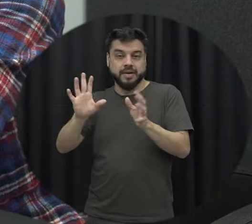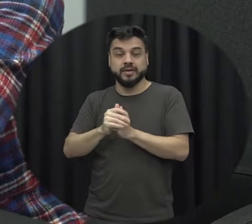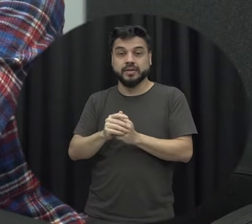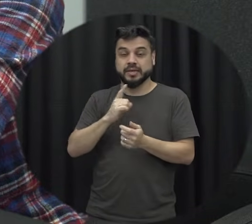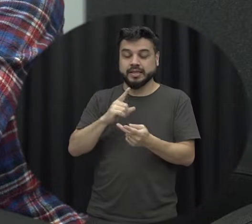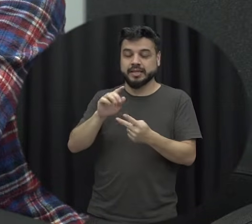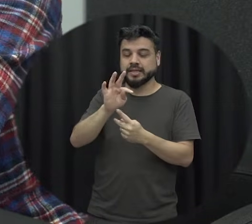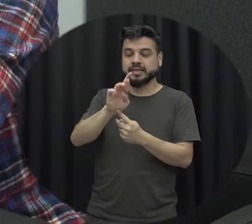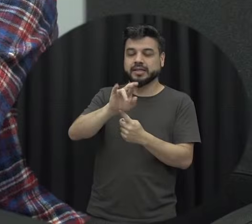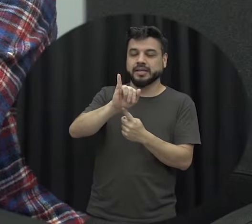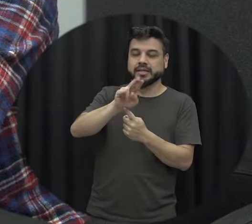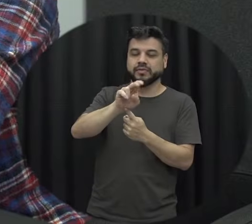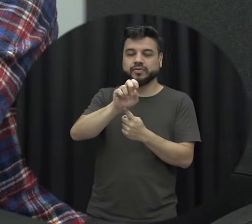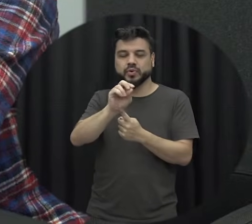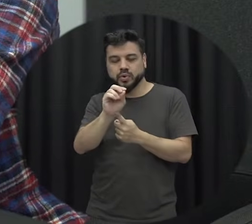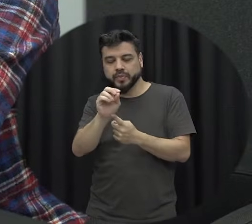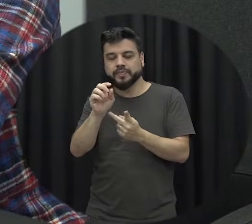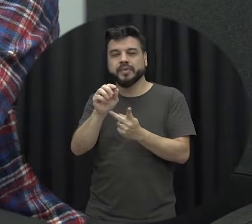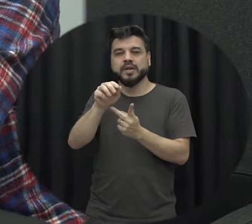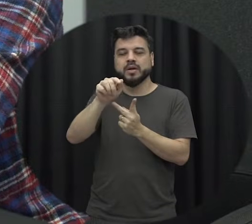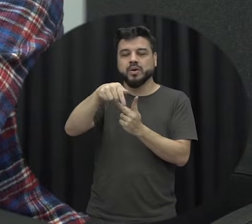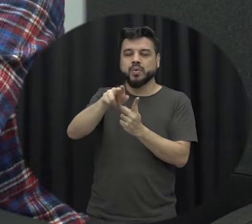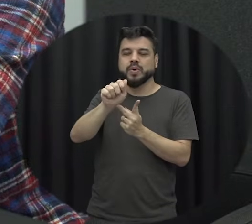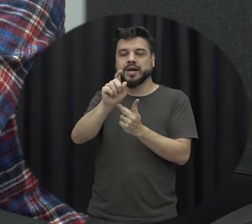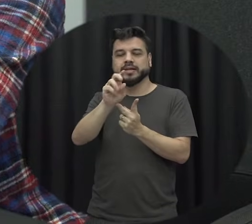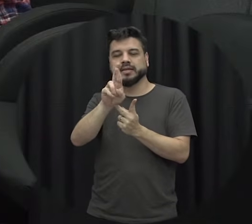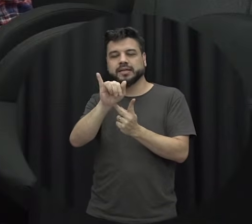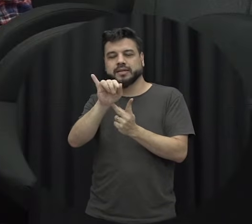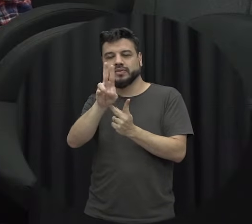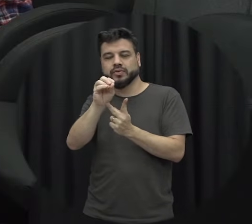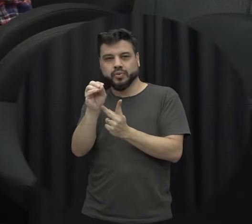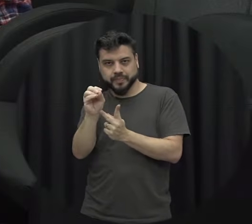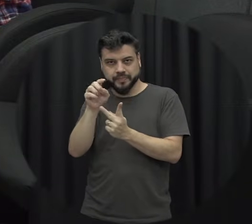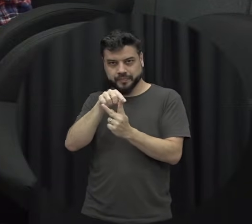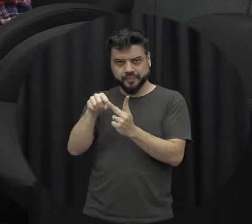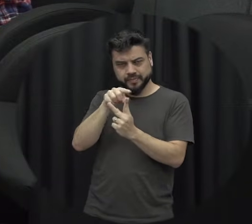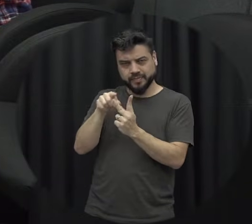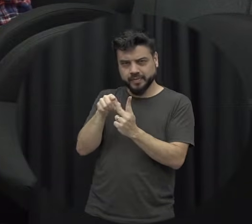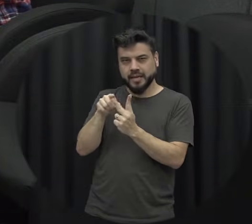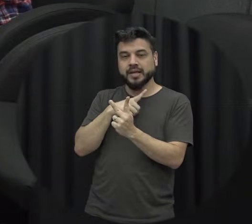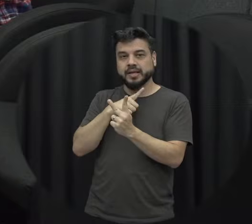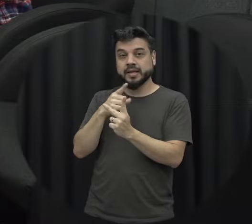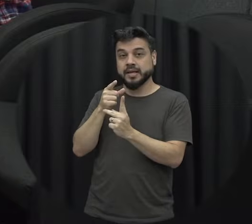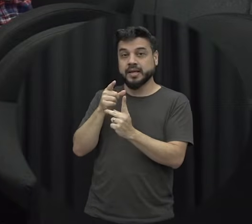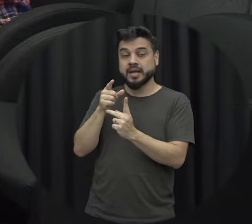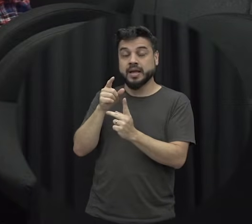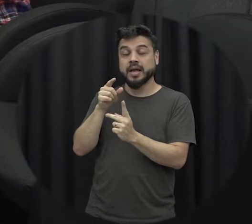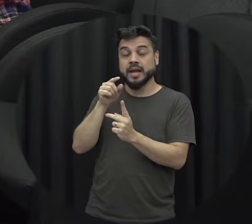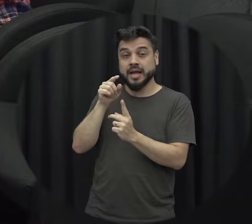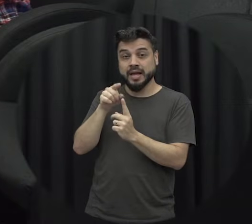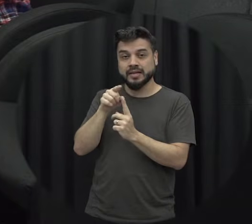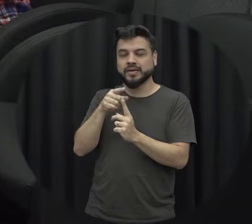gente tinha aritmética, geometria, música e astronomia. Essas quatro disciplinas, muitos estudiosos da Idade Média chamavam essas disciplinas